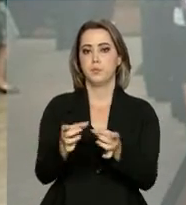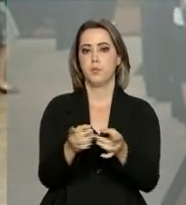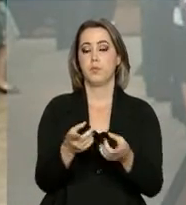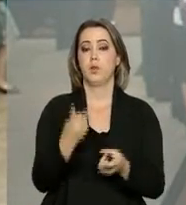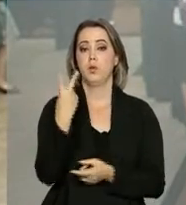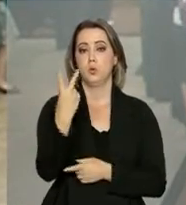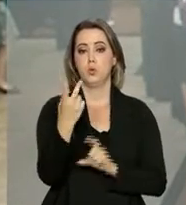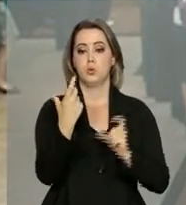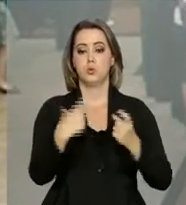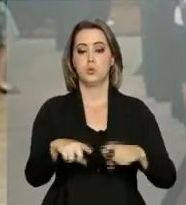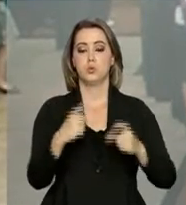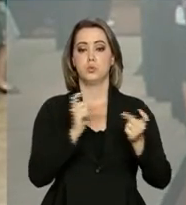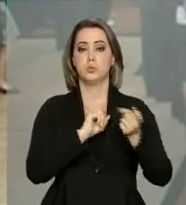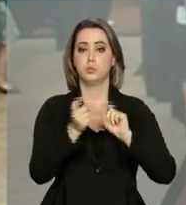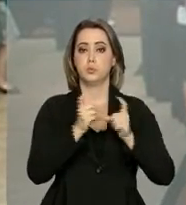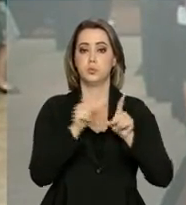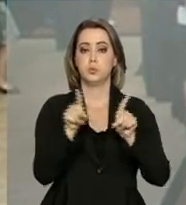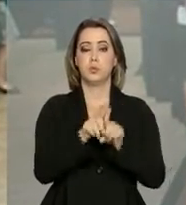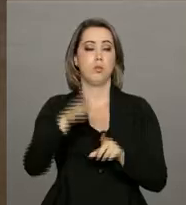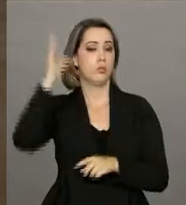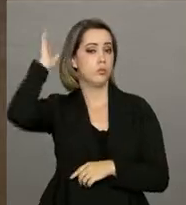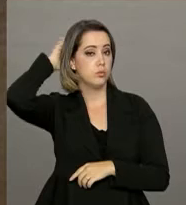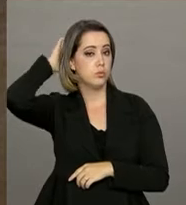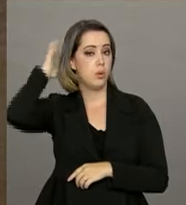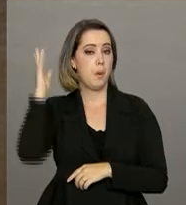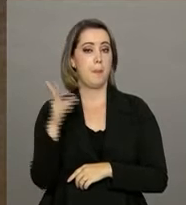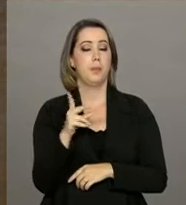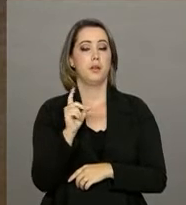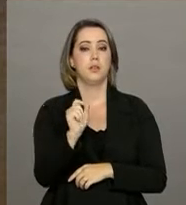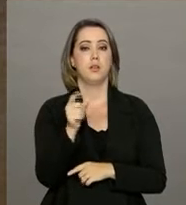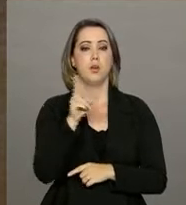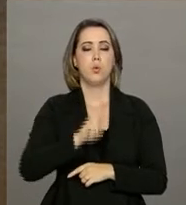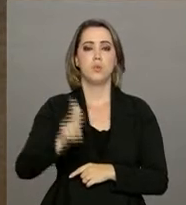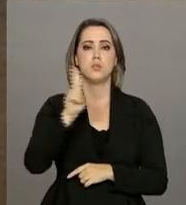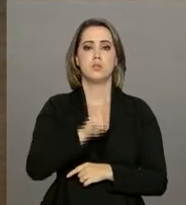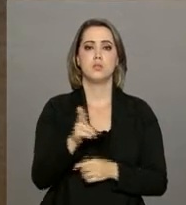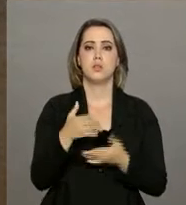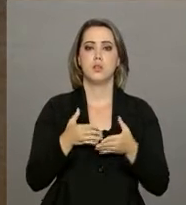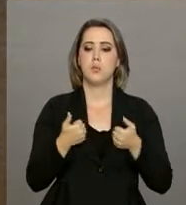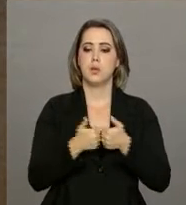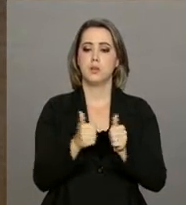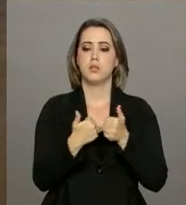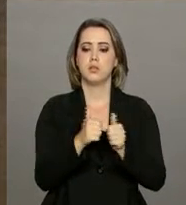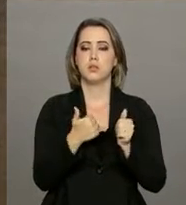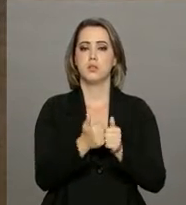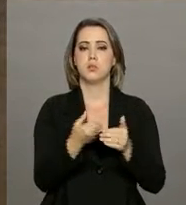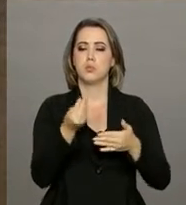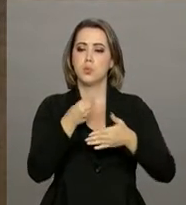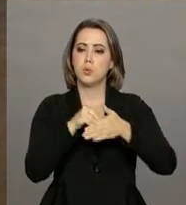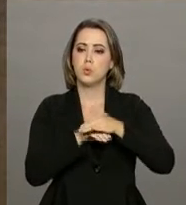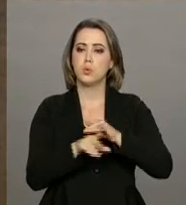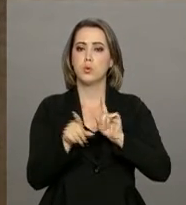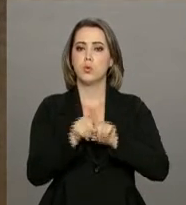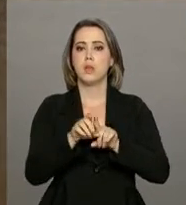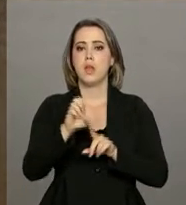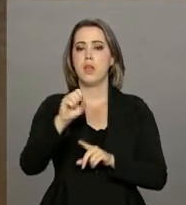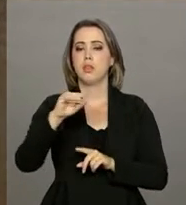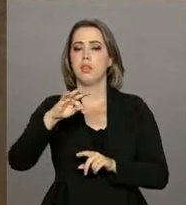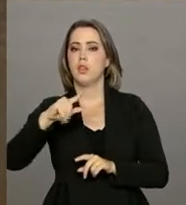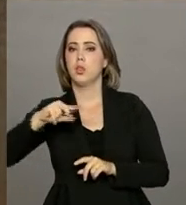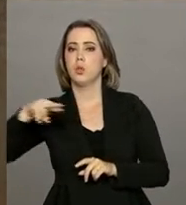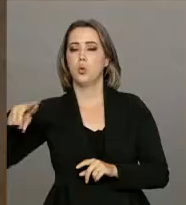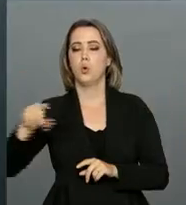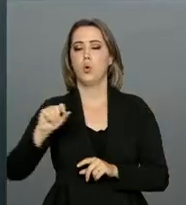dois terminais portuários em santarém no pará utilizados para transporte armazenamento e distribuição de etanol gasolina